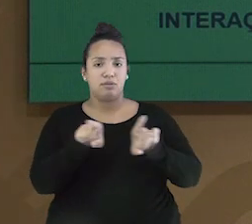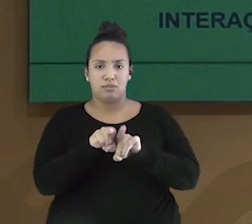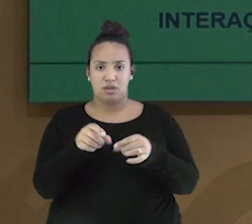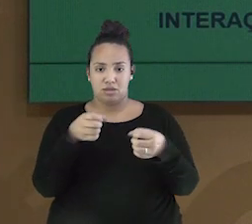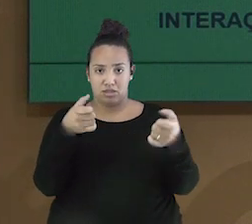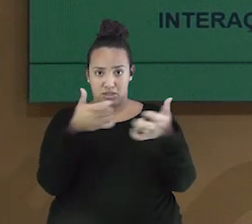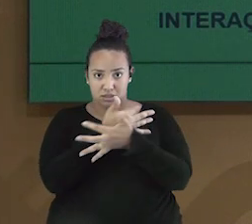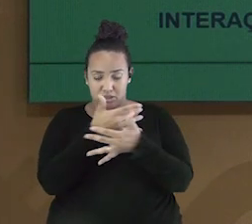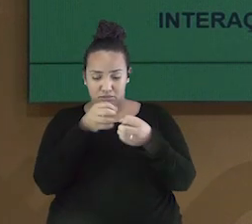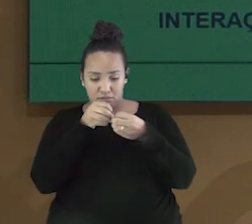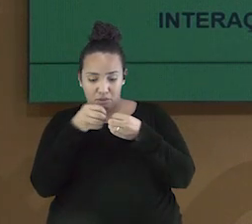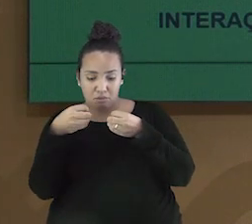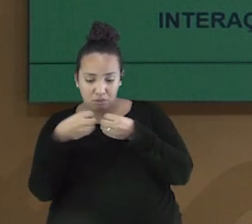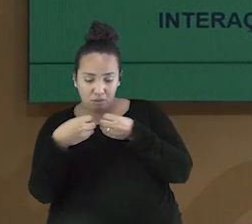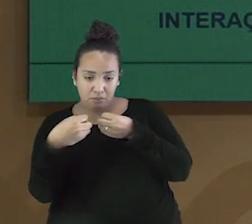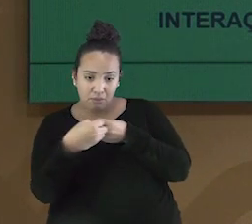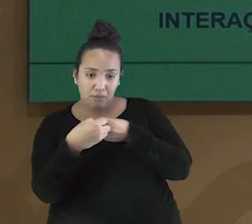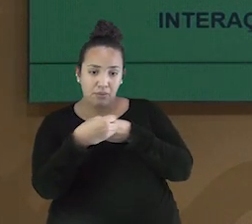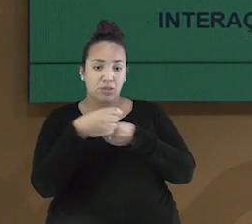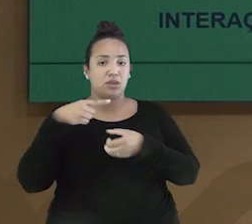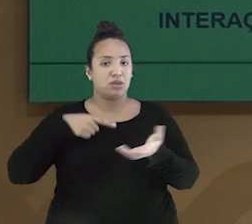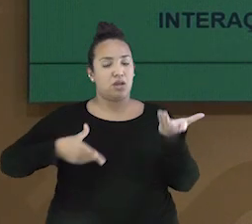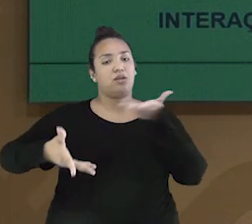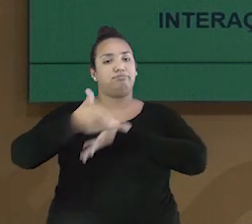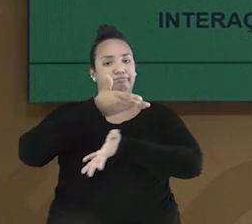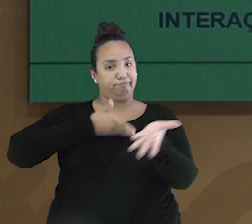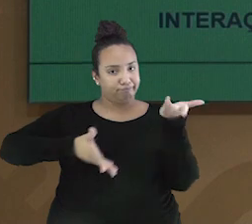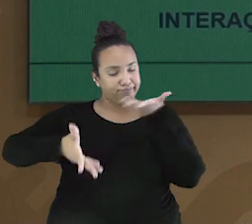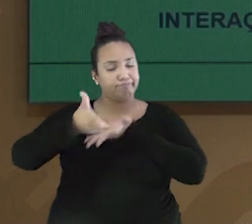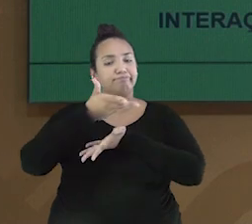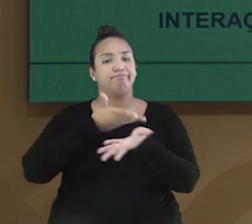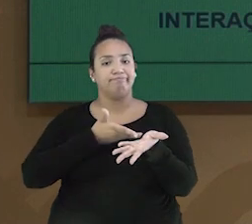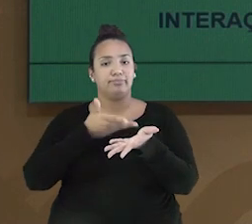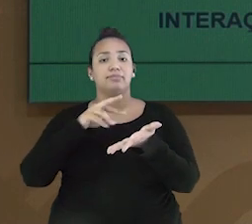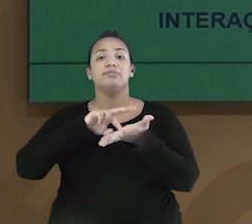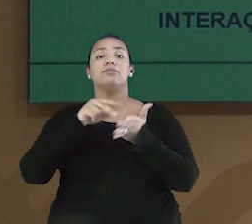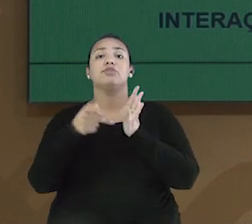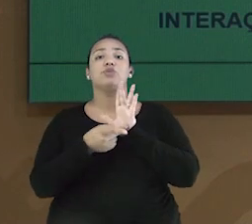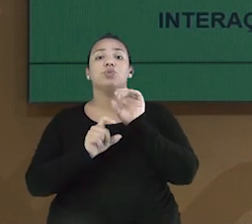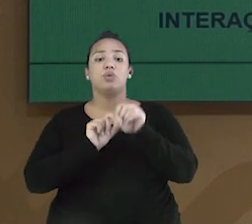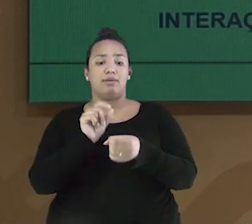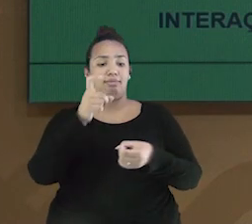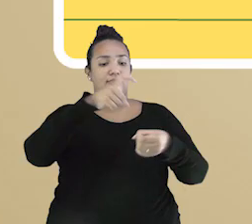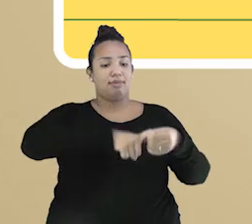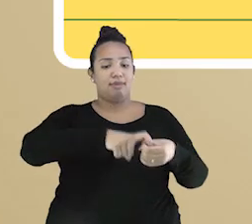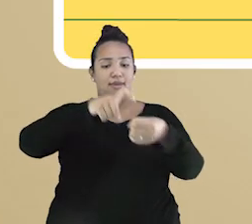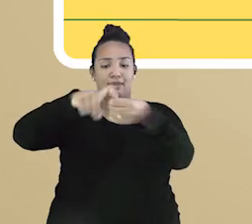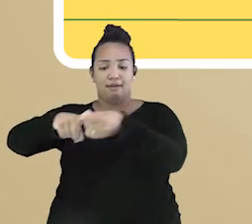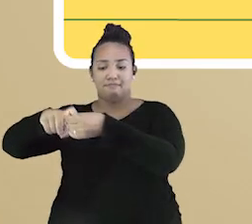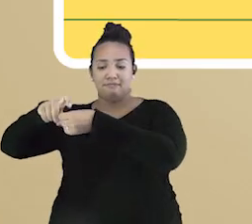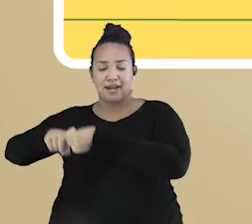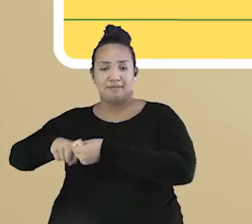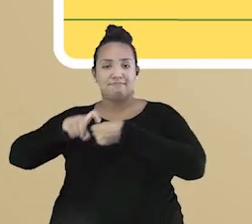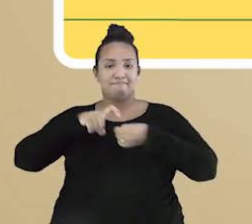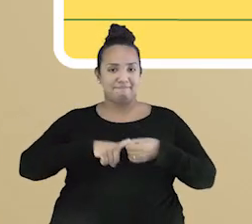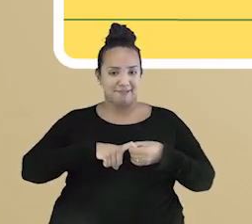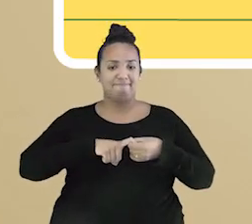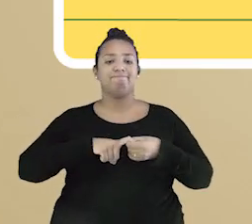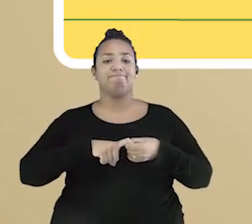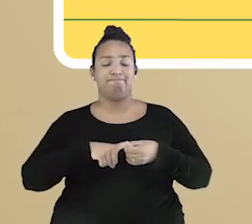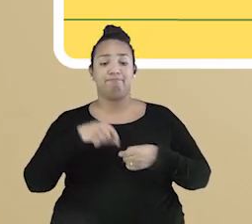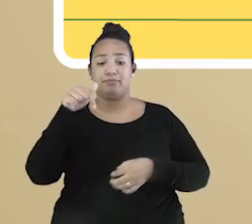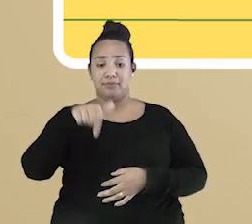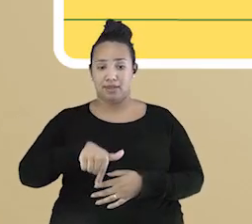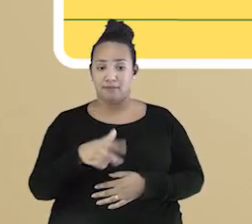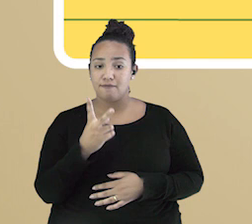que a compõem têm uma interação muito grande entre eles, ou seja, um depende do outro. A região